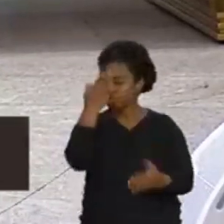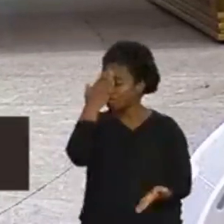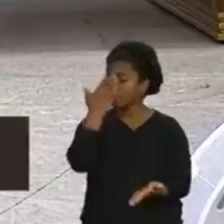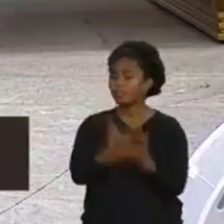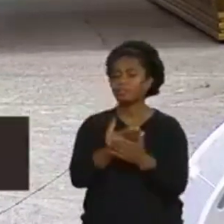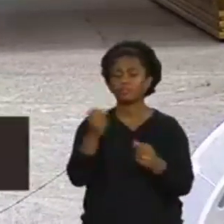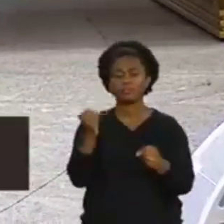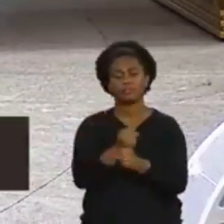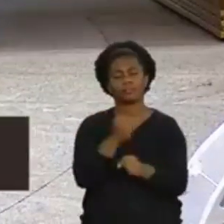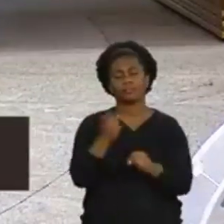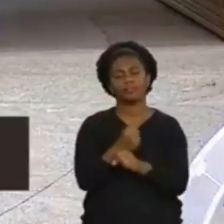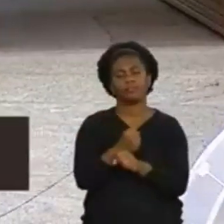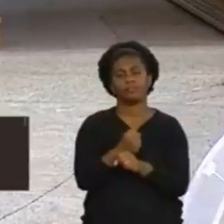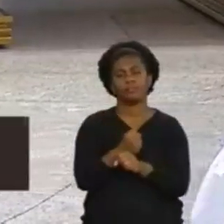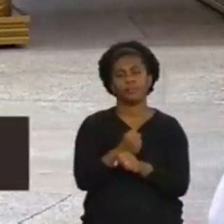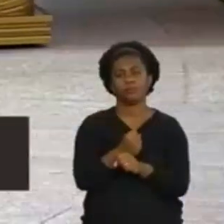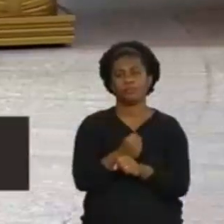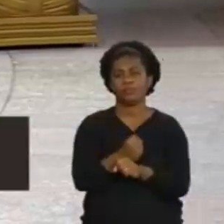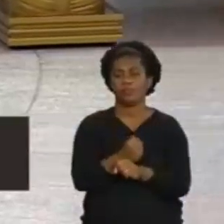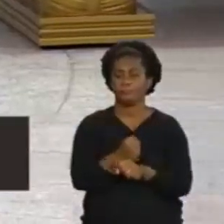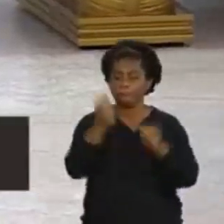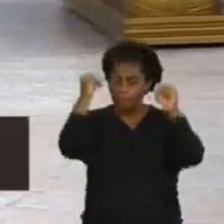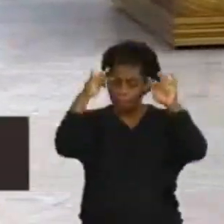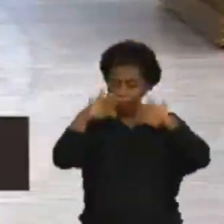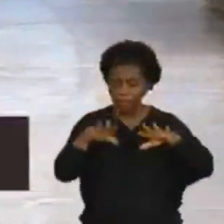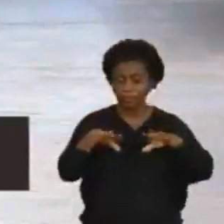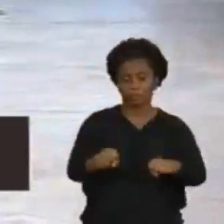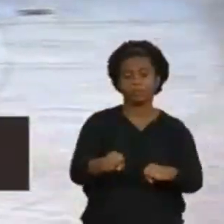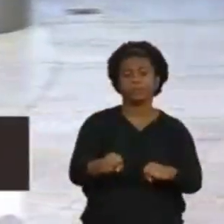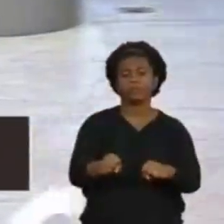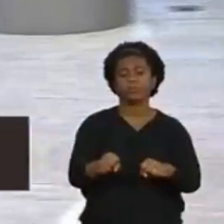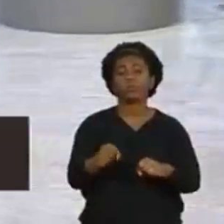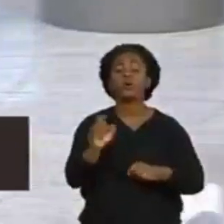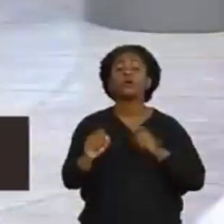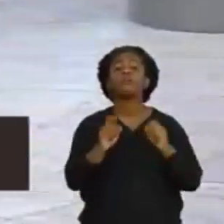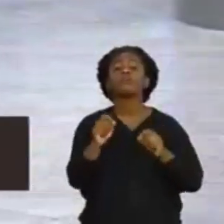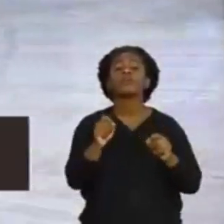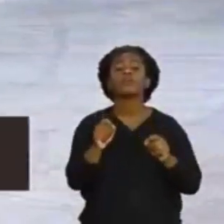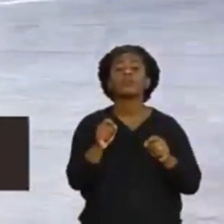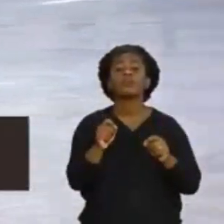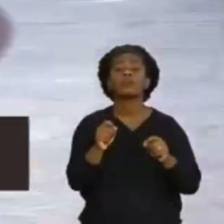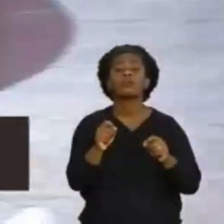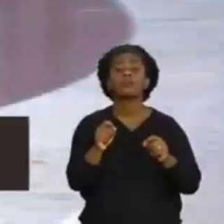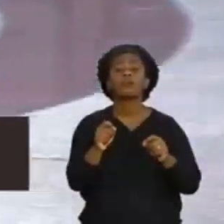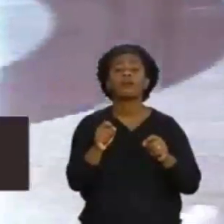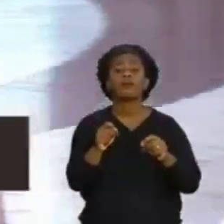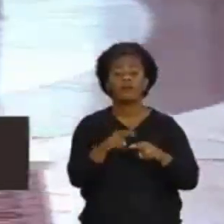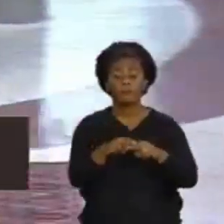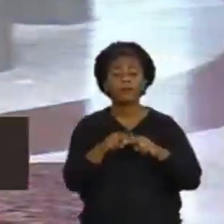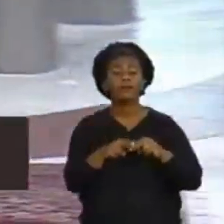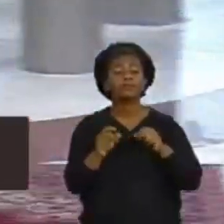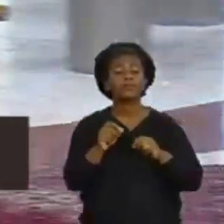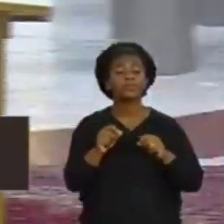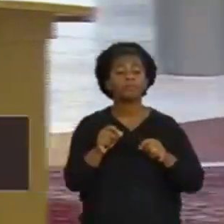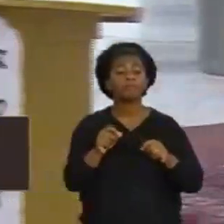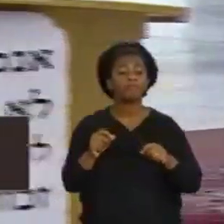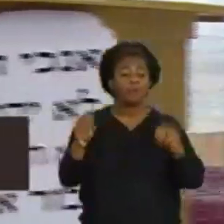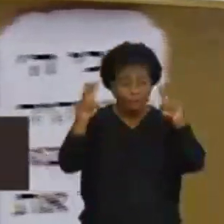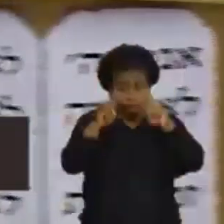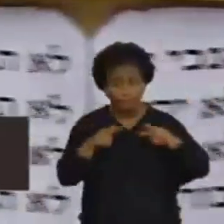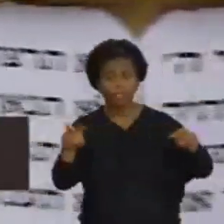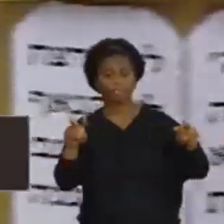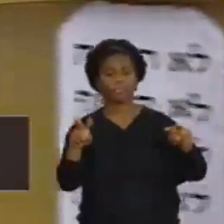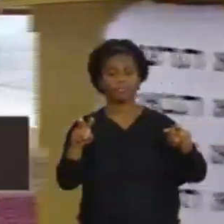obra. A bênção do possuidor, ela vem justamente com essa visão de querer ajudar o quê?